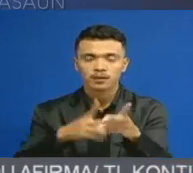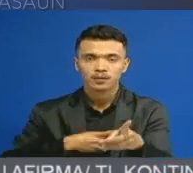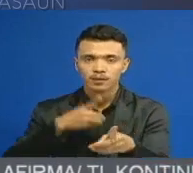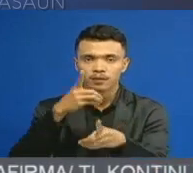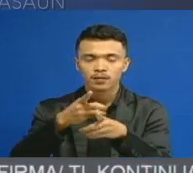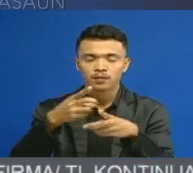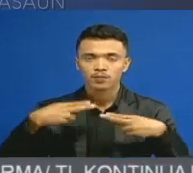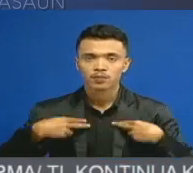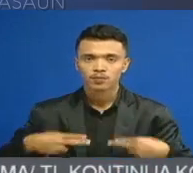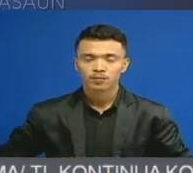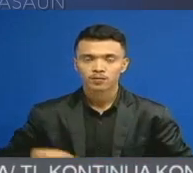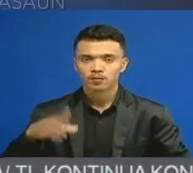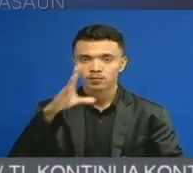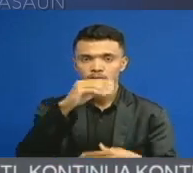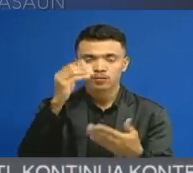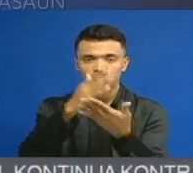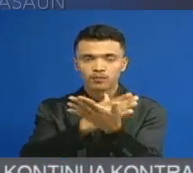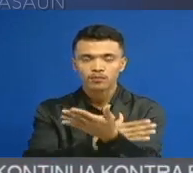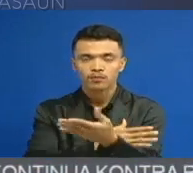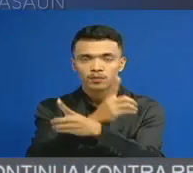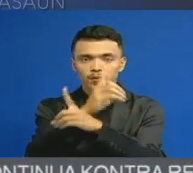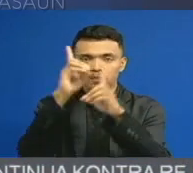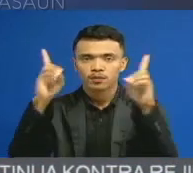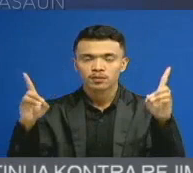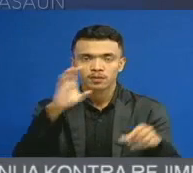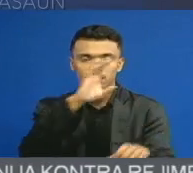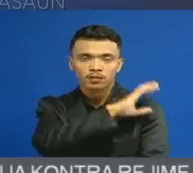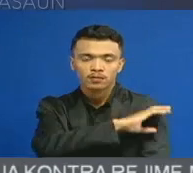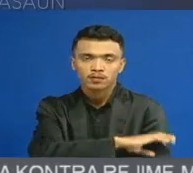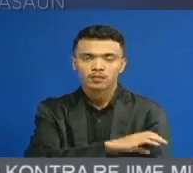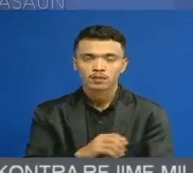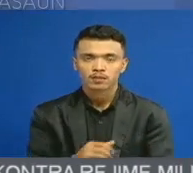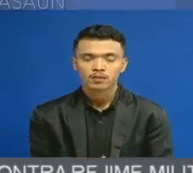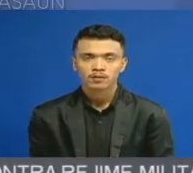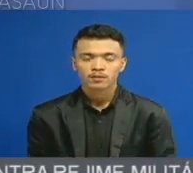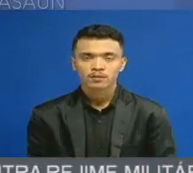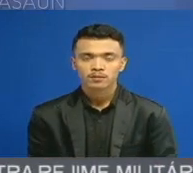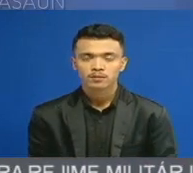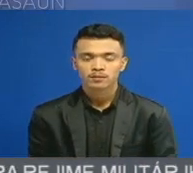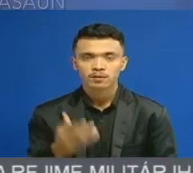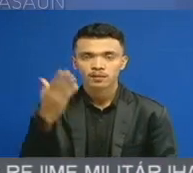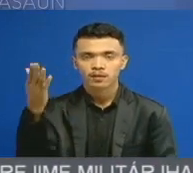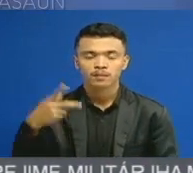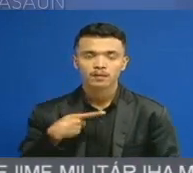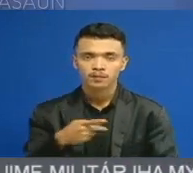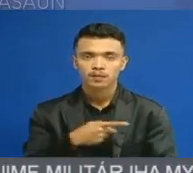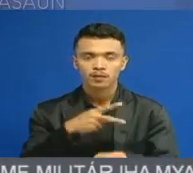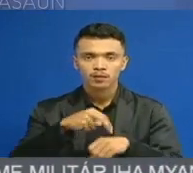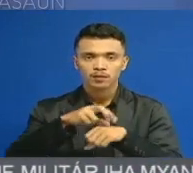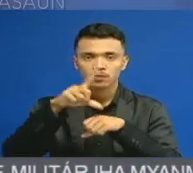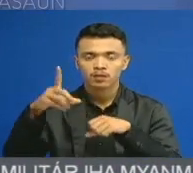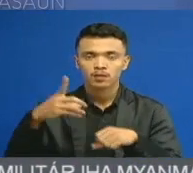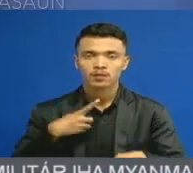humanos, não promove democracia, estabilidade, segurança, não democracia. Senhor Hugo, o Renuncia Parlamento Nacional, deputado